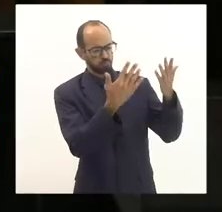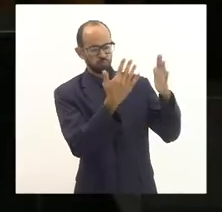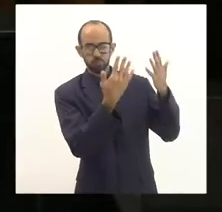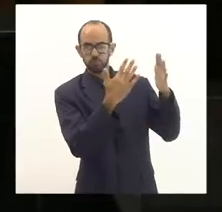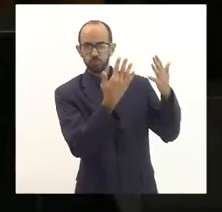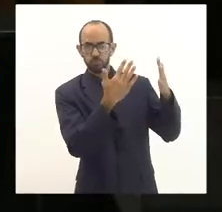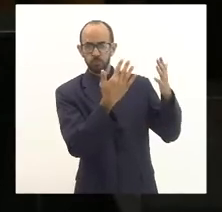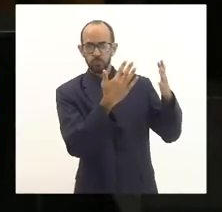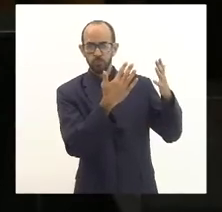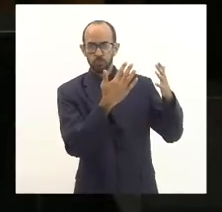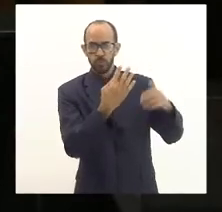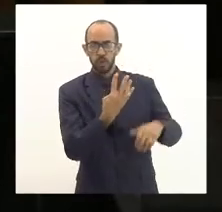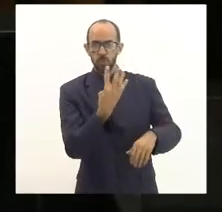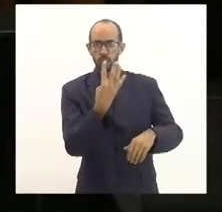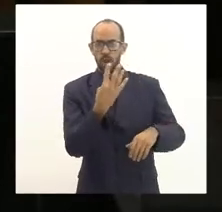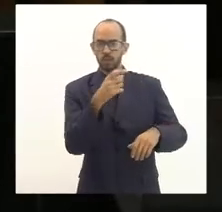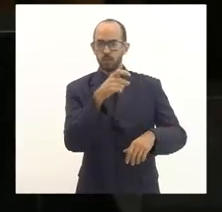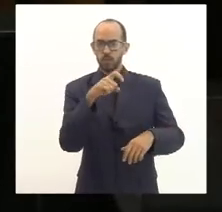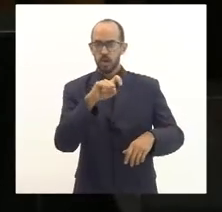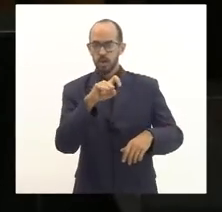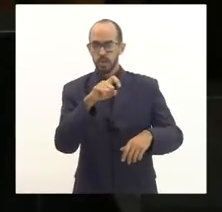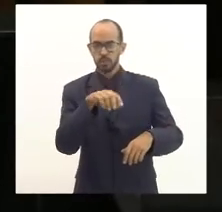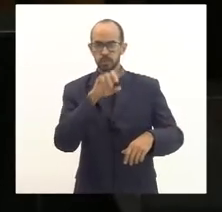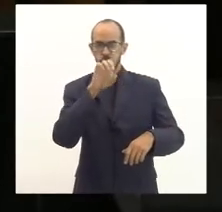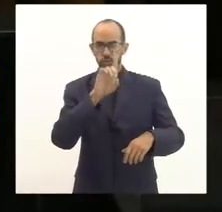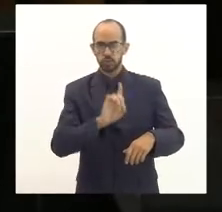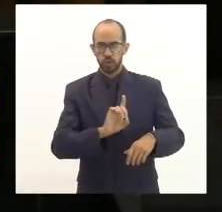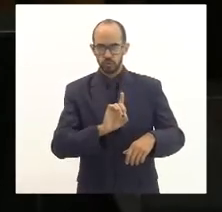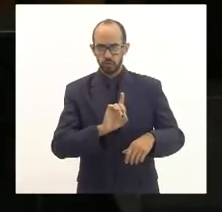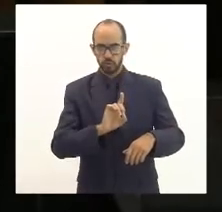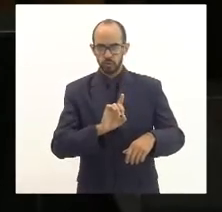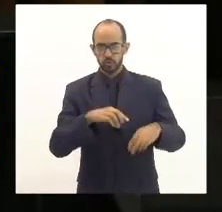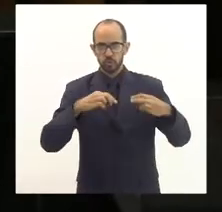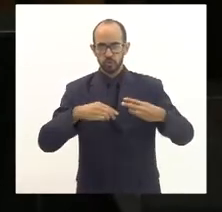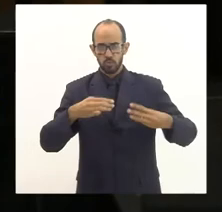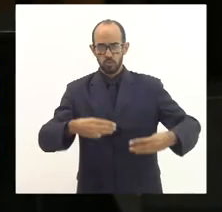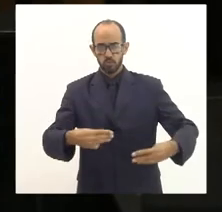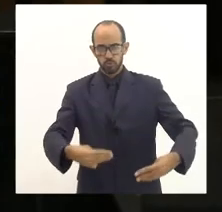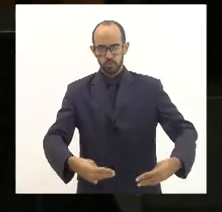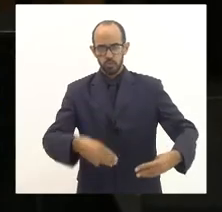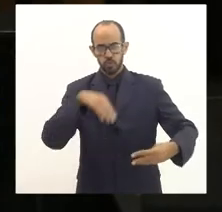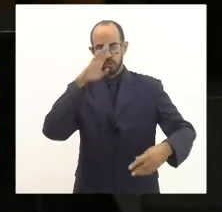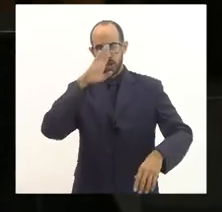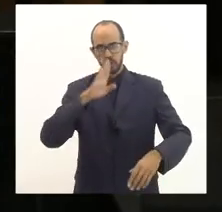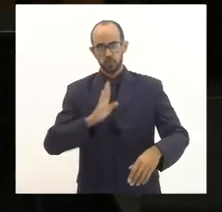a quatro ex-diretores do Museu Nacional